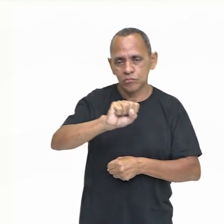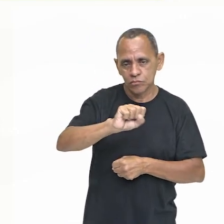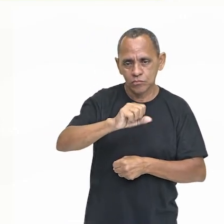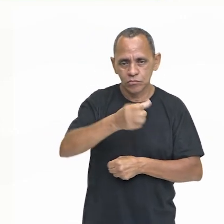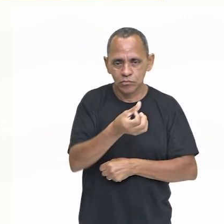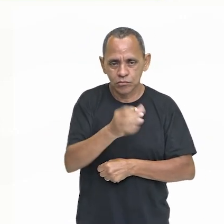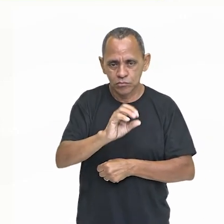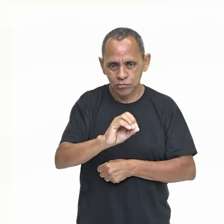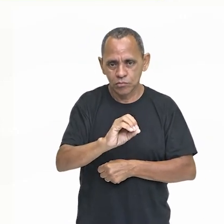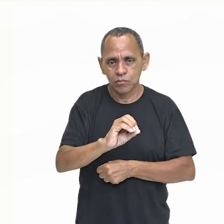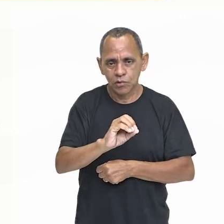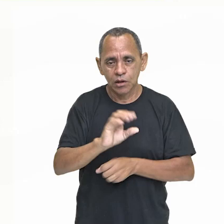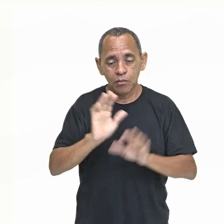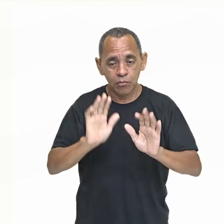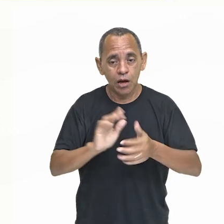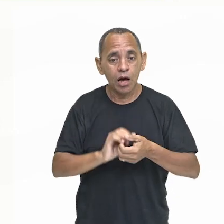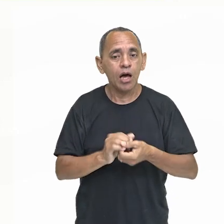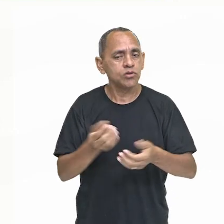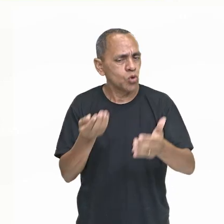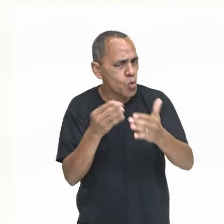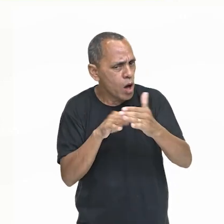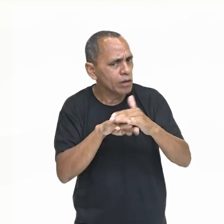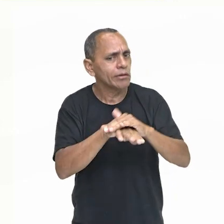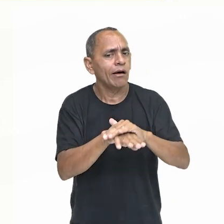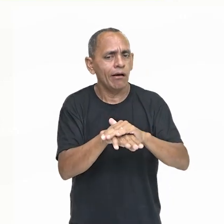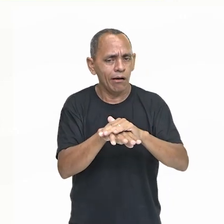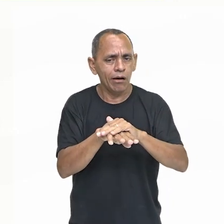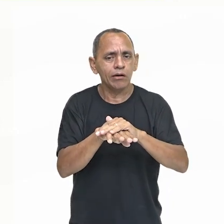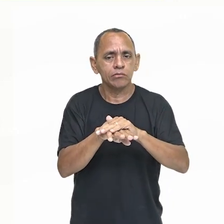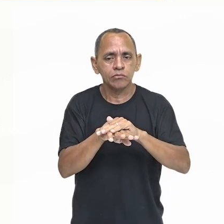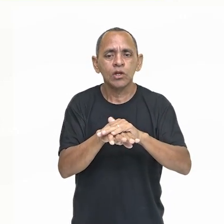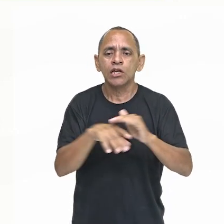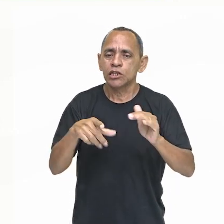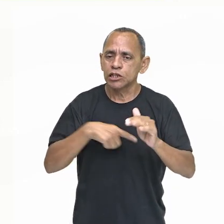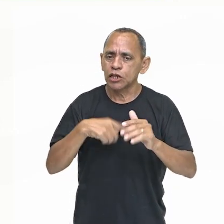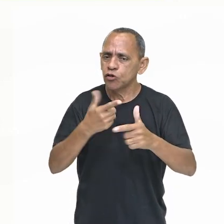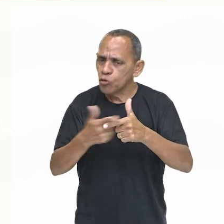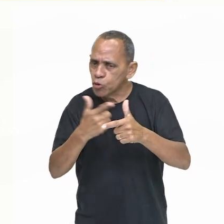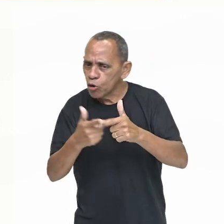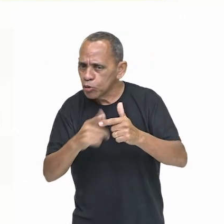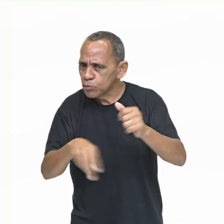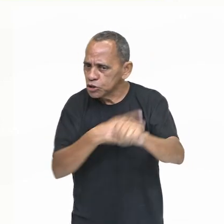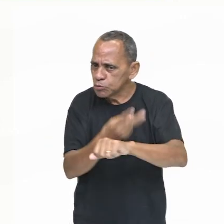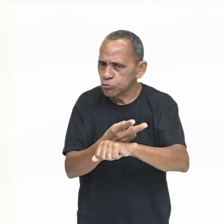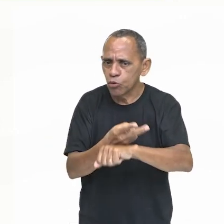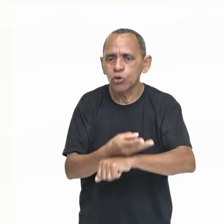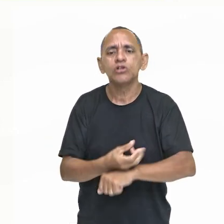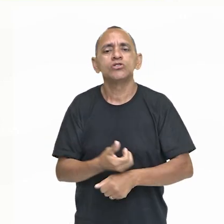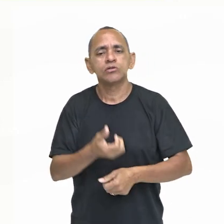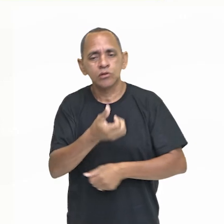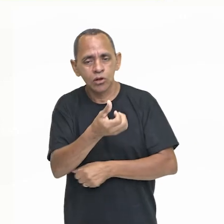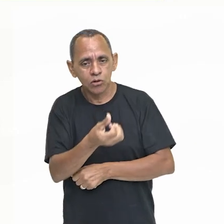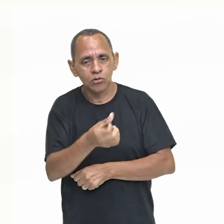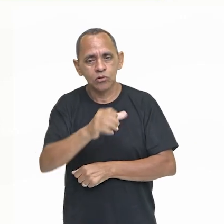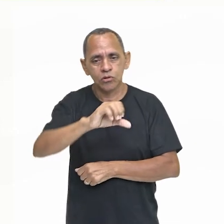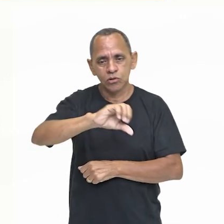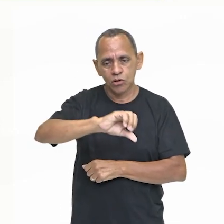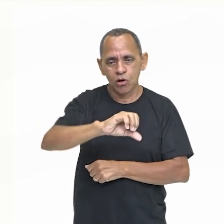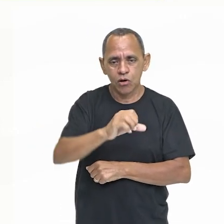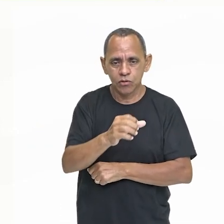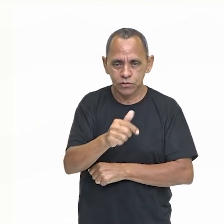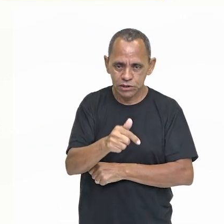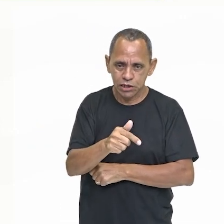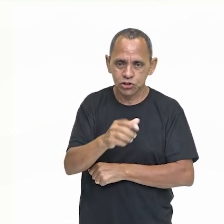negaram, afastaram, aí veio a crise do petróleo em 1973,